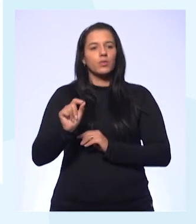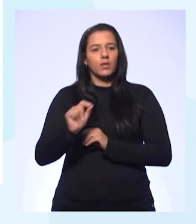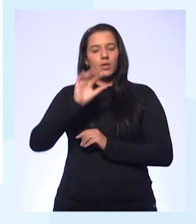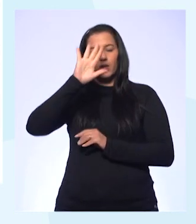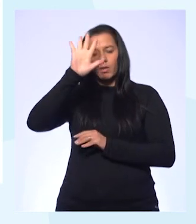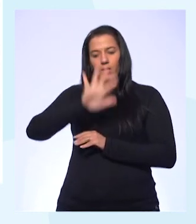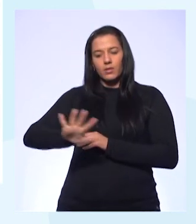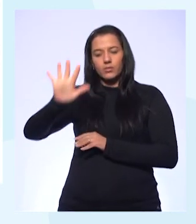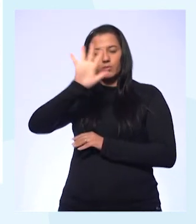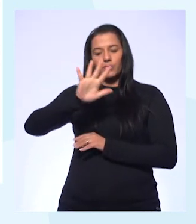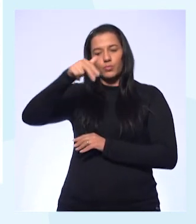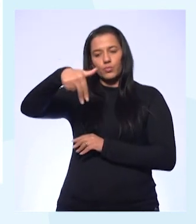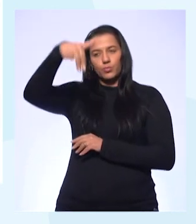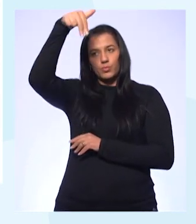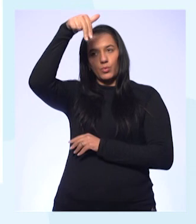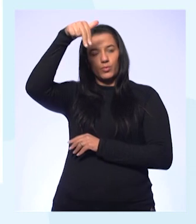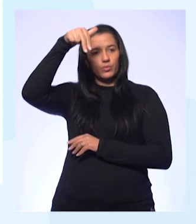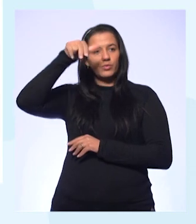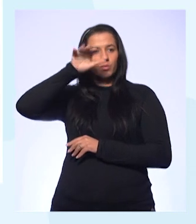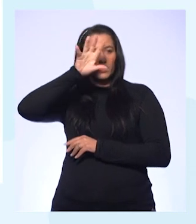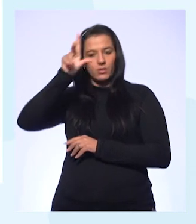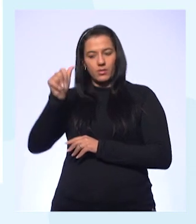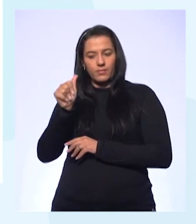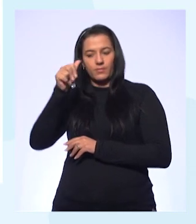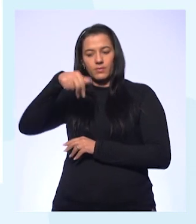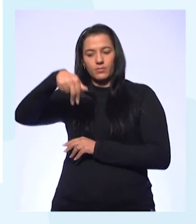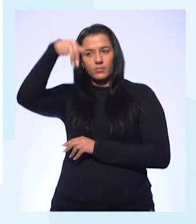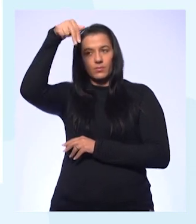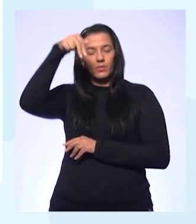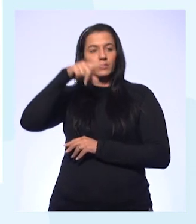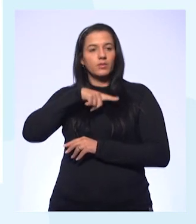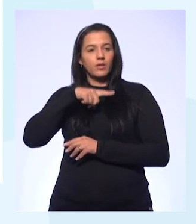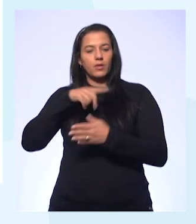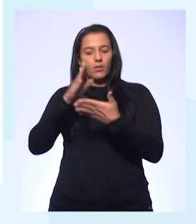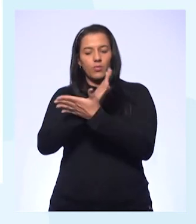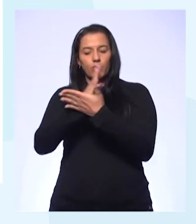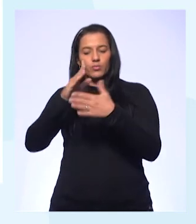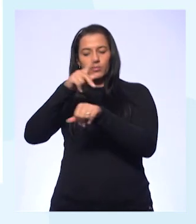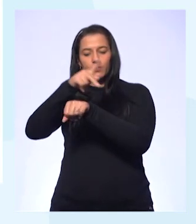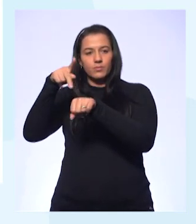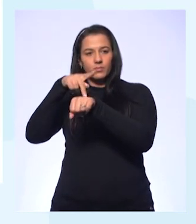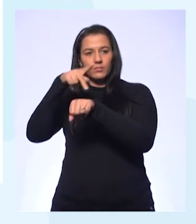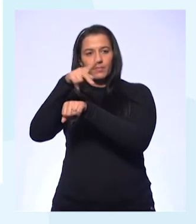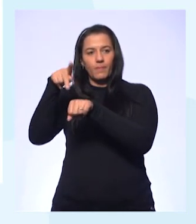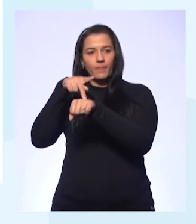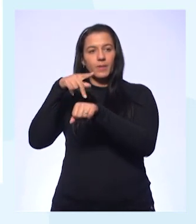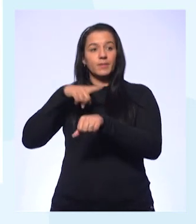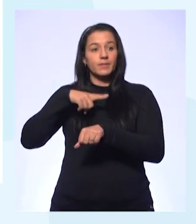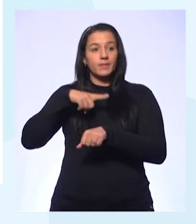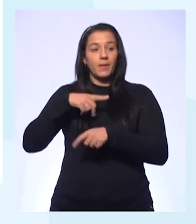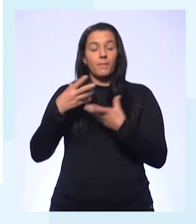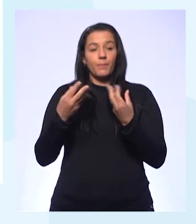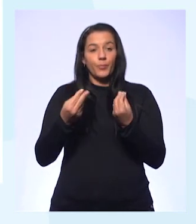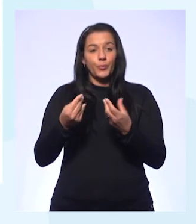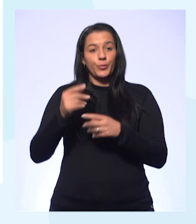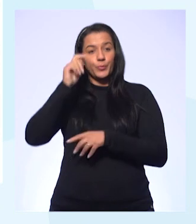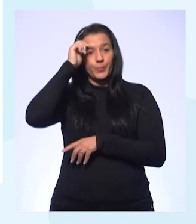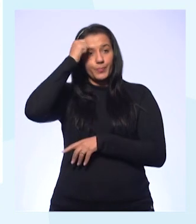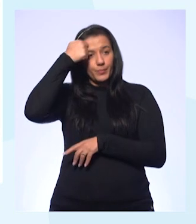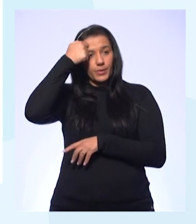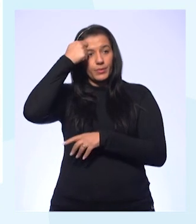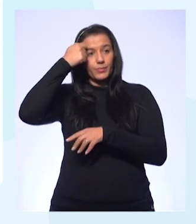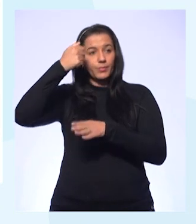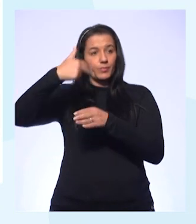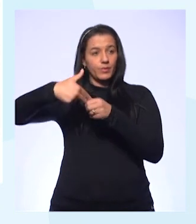são países, né, que têm lá a sua influência na questão petrolífera, né?